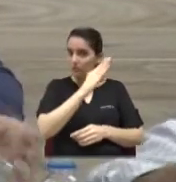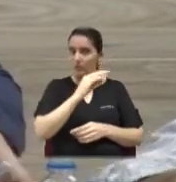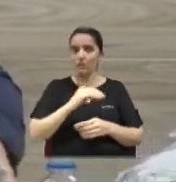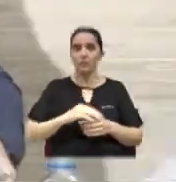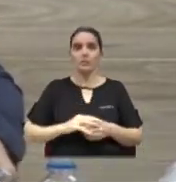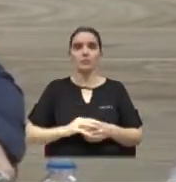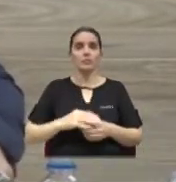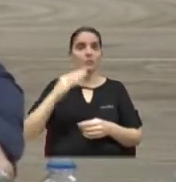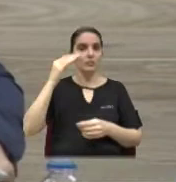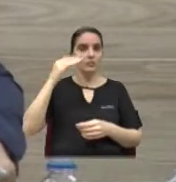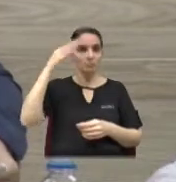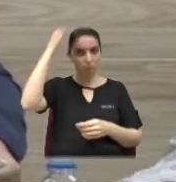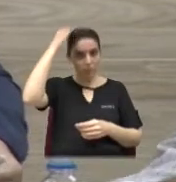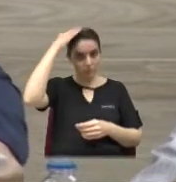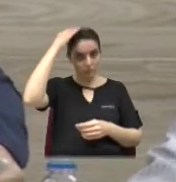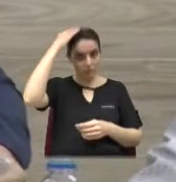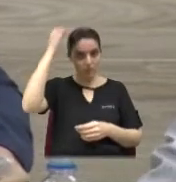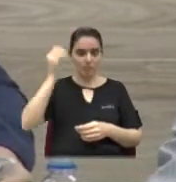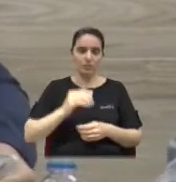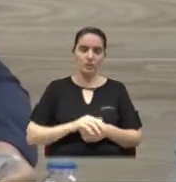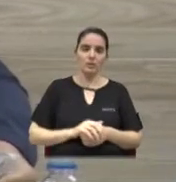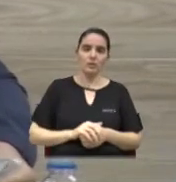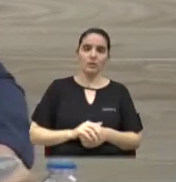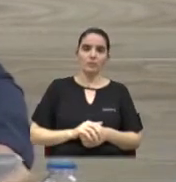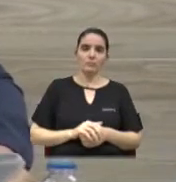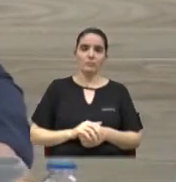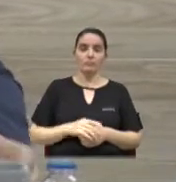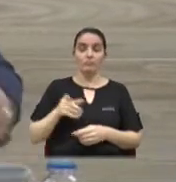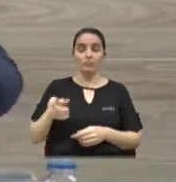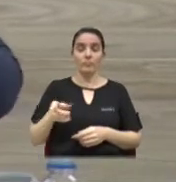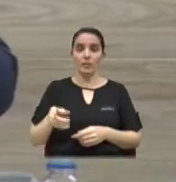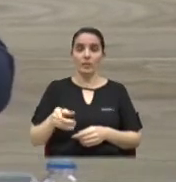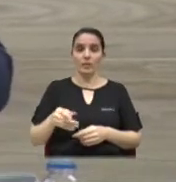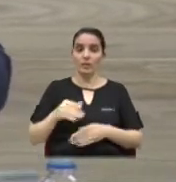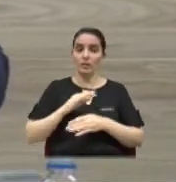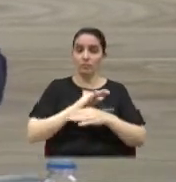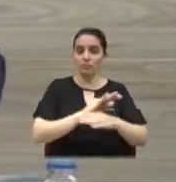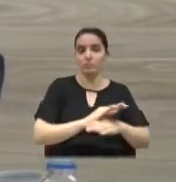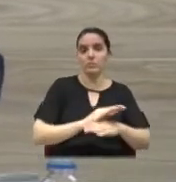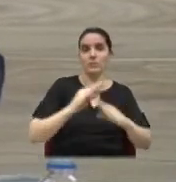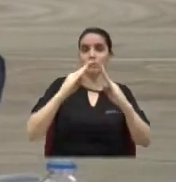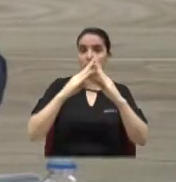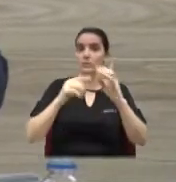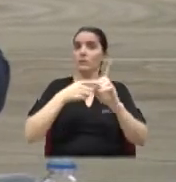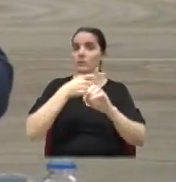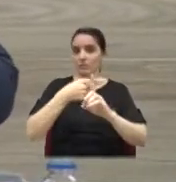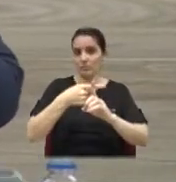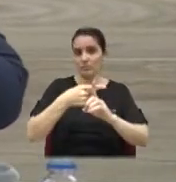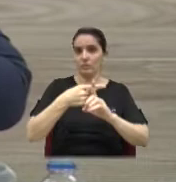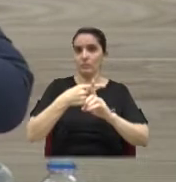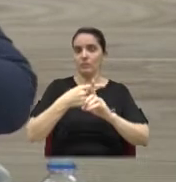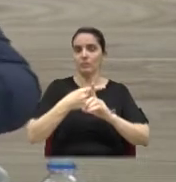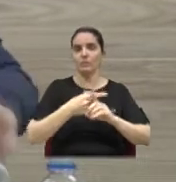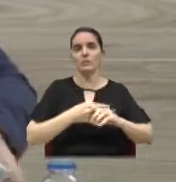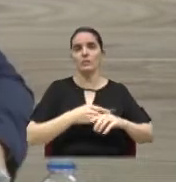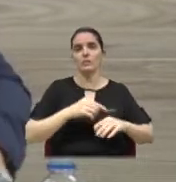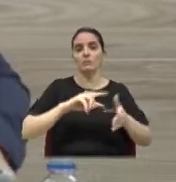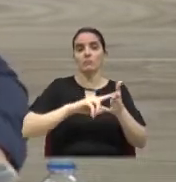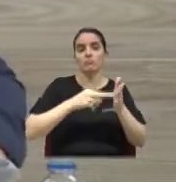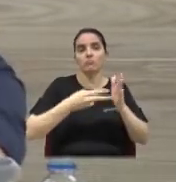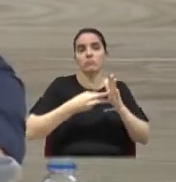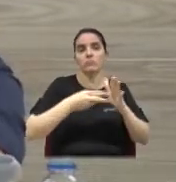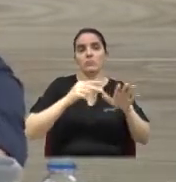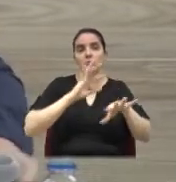de cura e libertação, missas muito procuradas, muito cheias. É um padre que tem uma abertura muito grande para um trabalho social